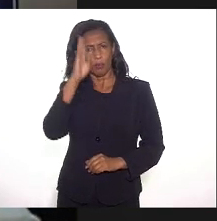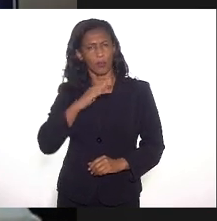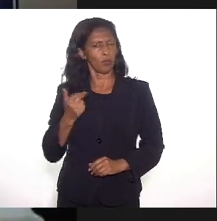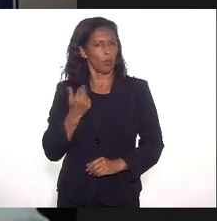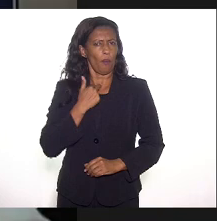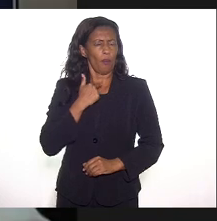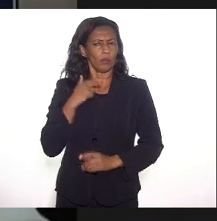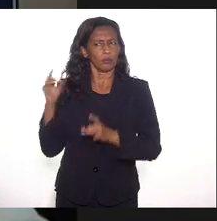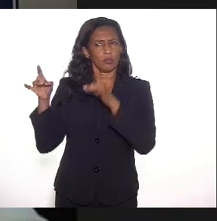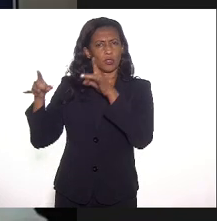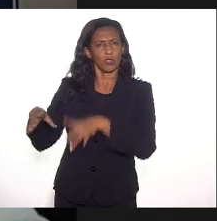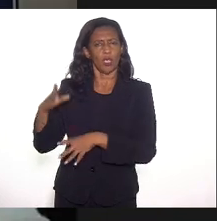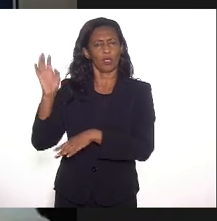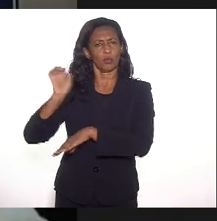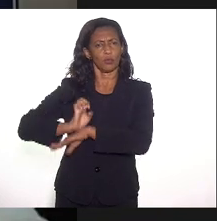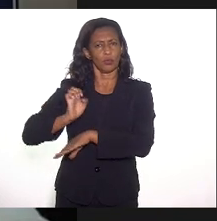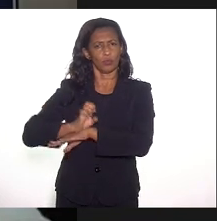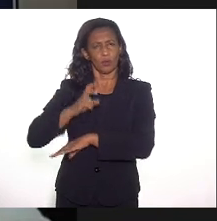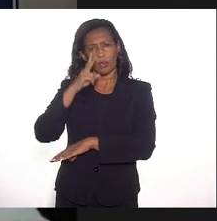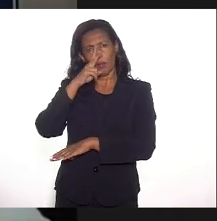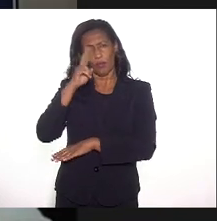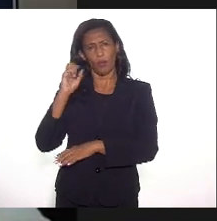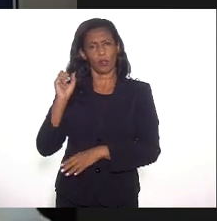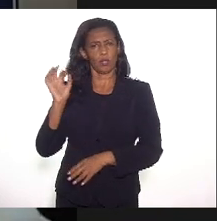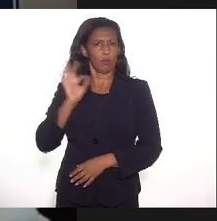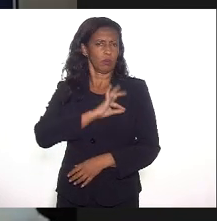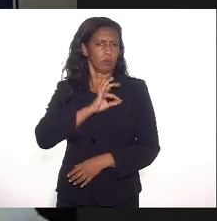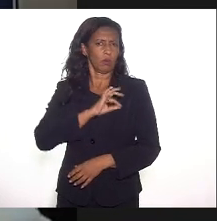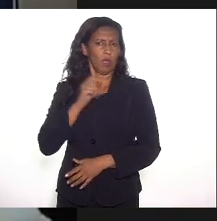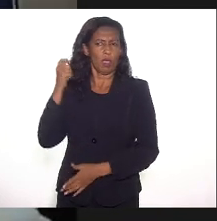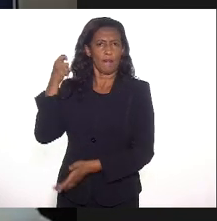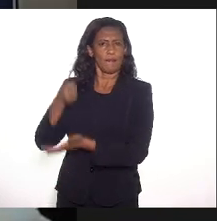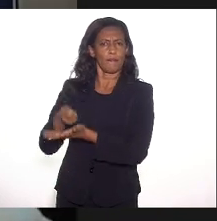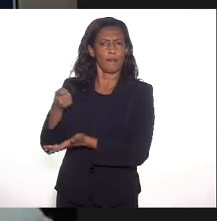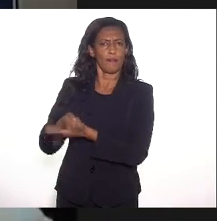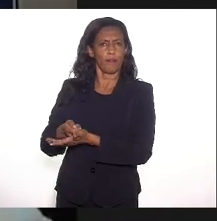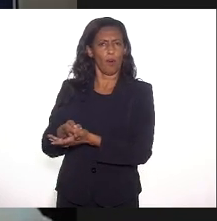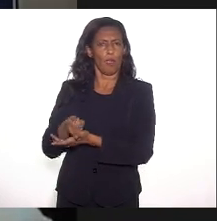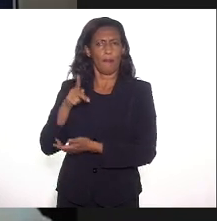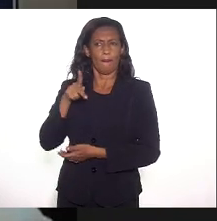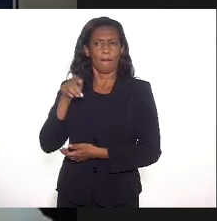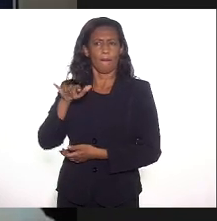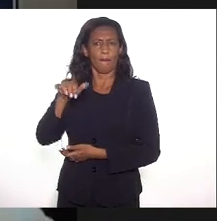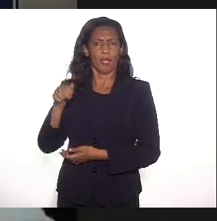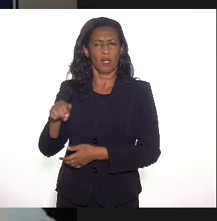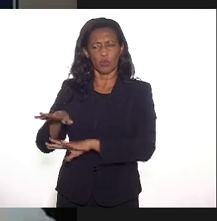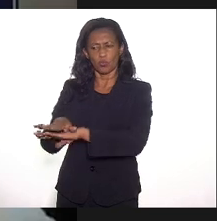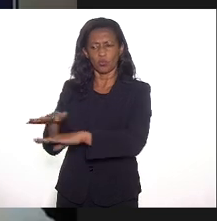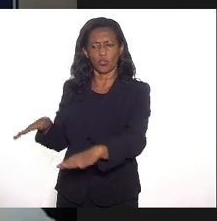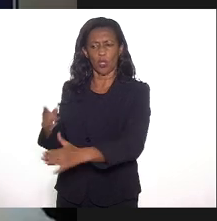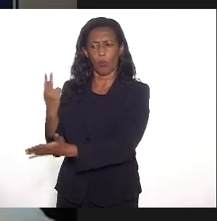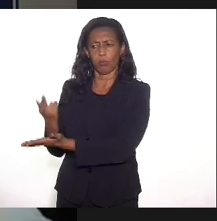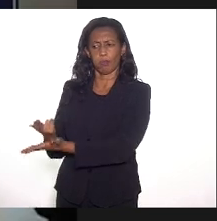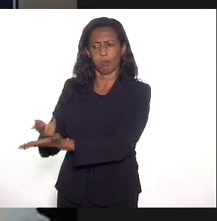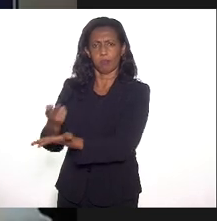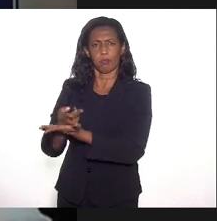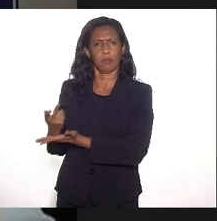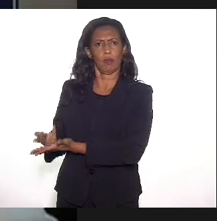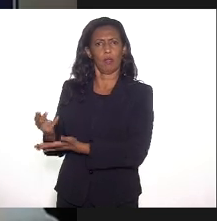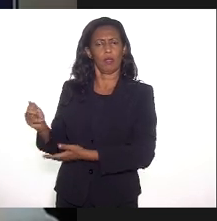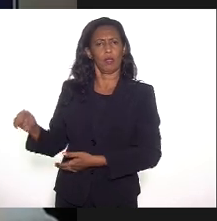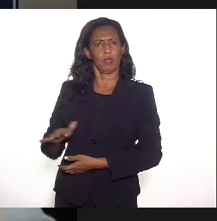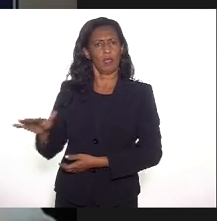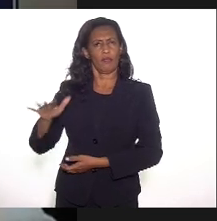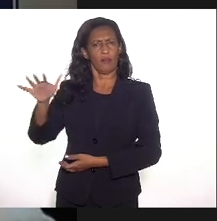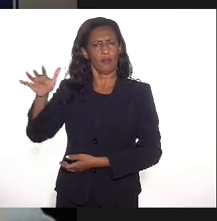o próprio Estado, a partir da sua força policial, imponha a pena de morte no chão das favelas e das periferias, numa lógica